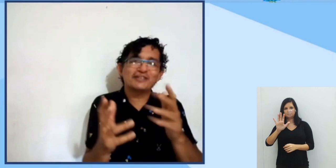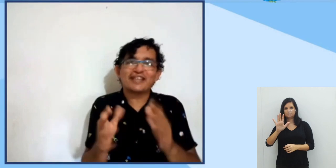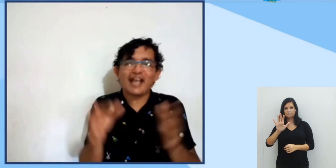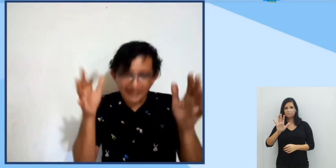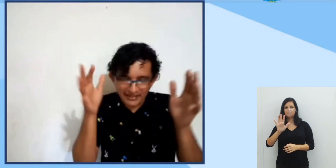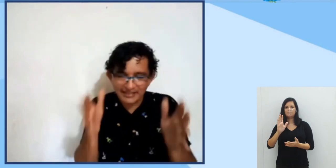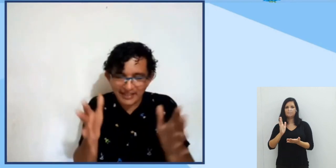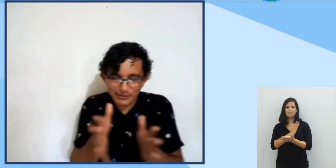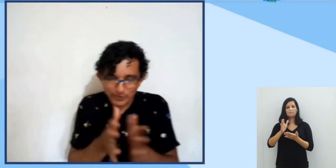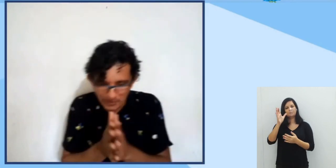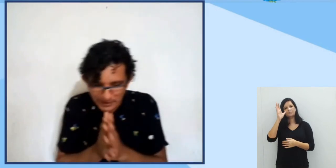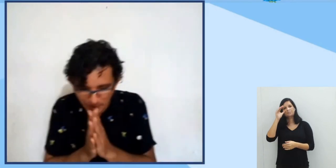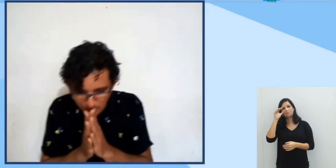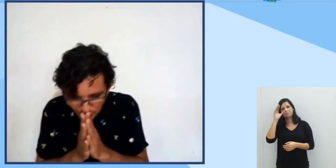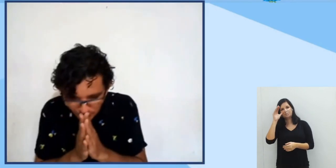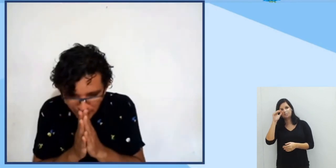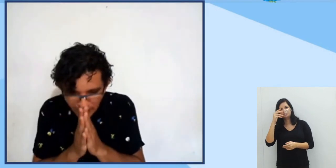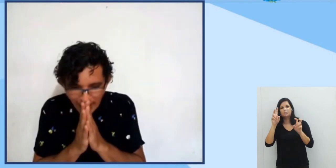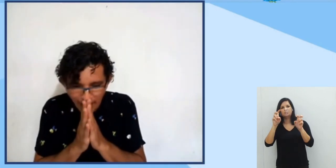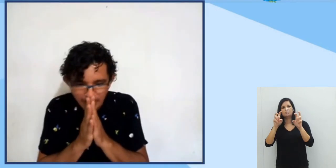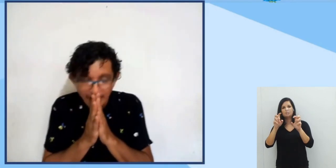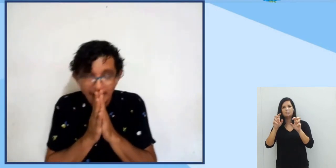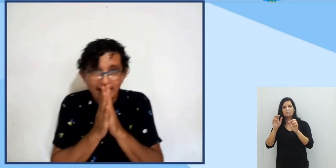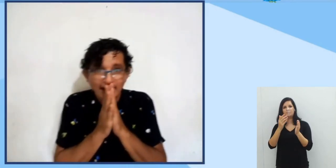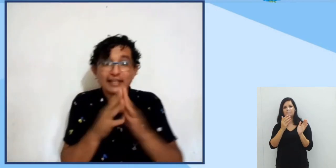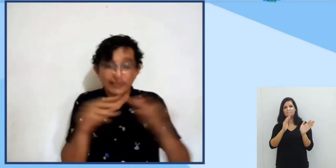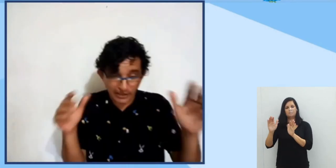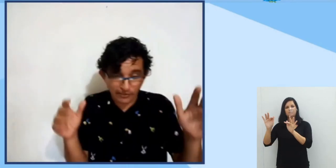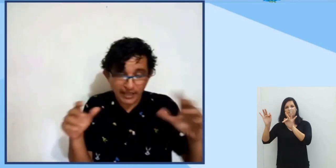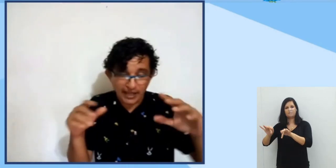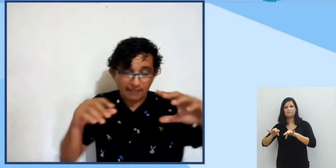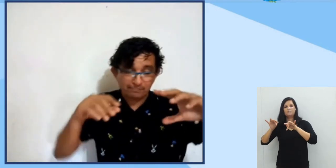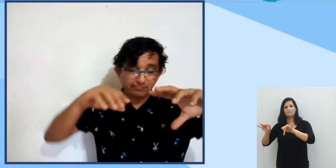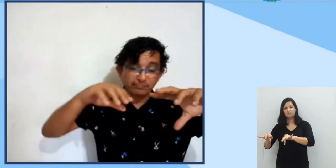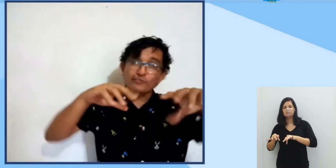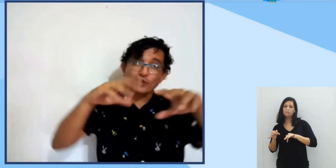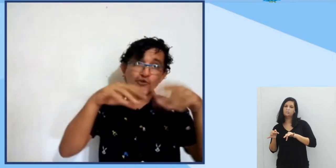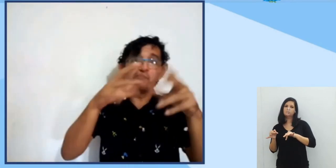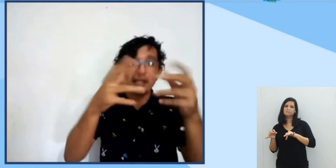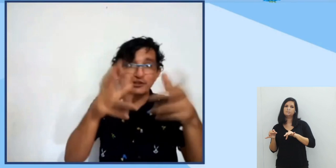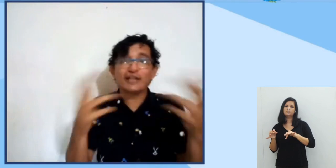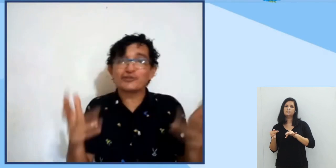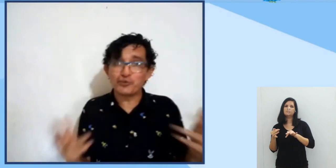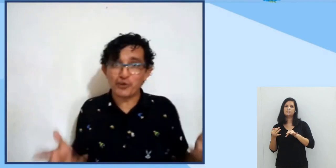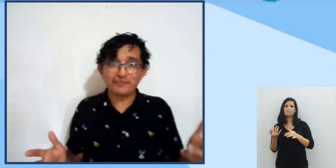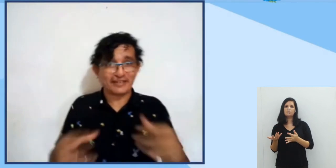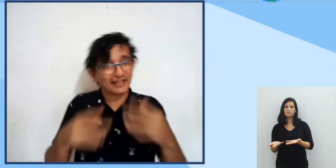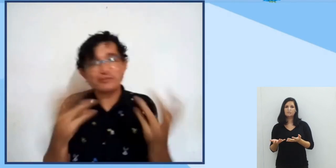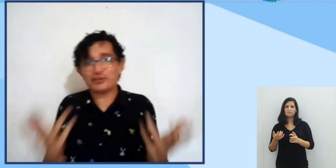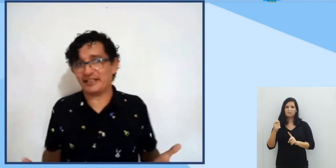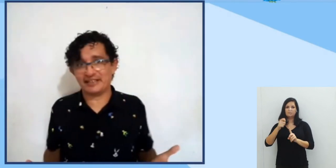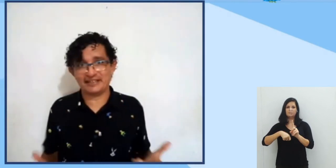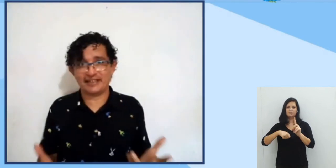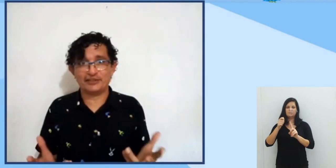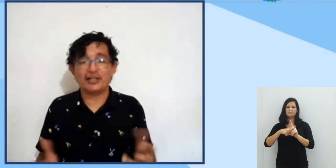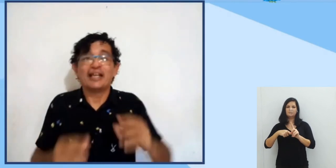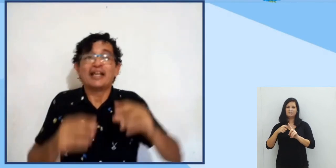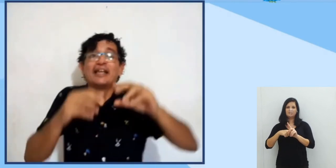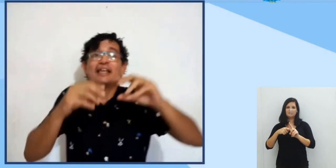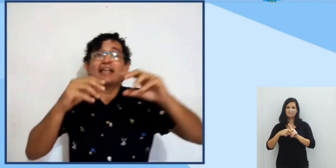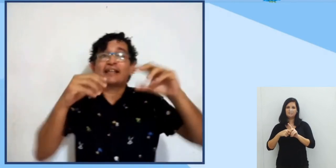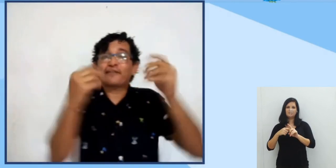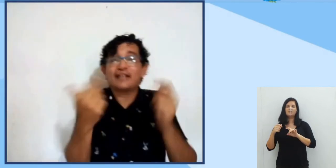algumas curiosidades que tem sobre esse período feudal, né? A questão do mês das noivas era muito